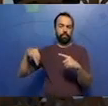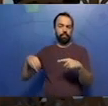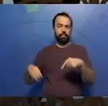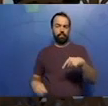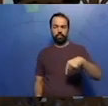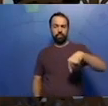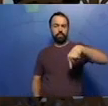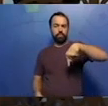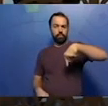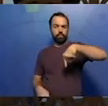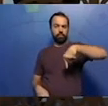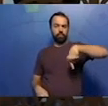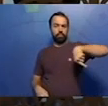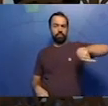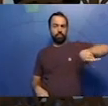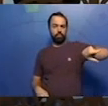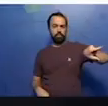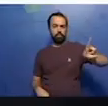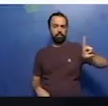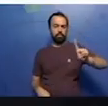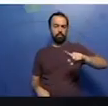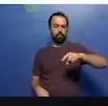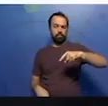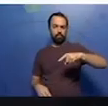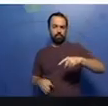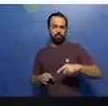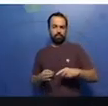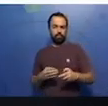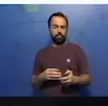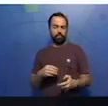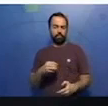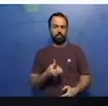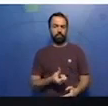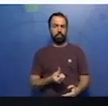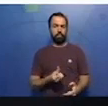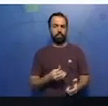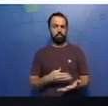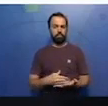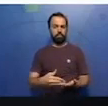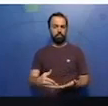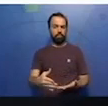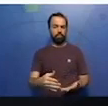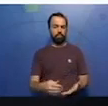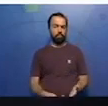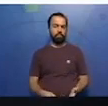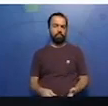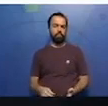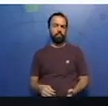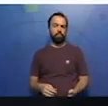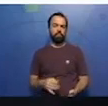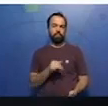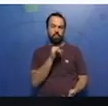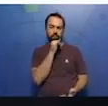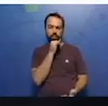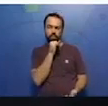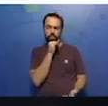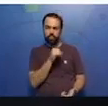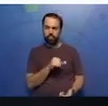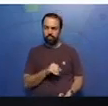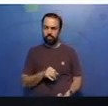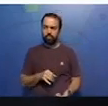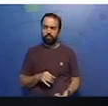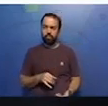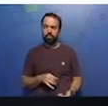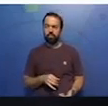6 ou depois dele, podemos fazer a leitura das horas de 2 maneiras. Por exemplo, observe que o ponteiro